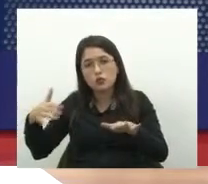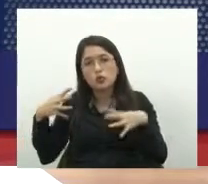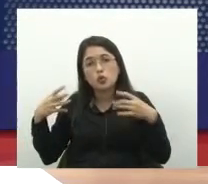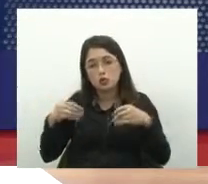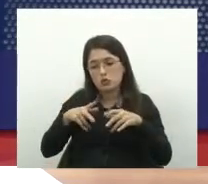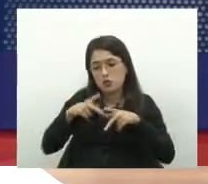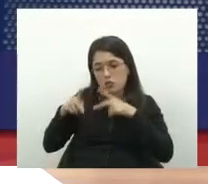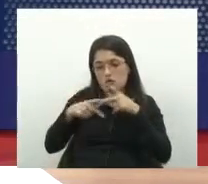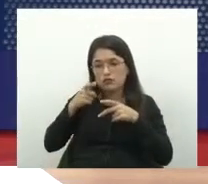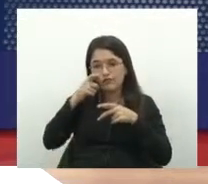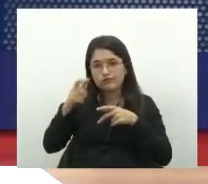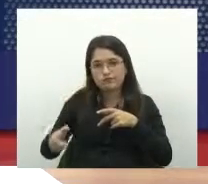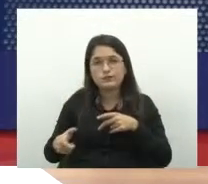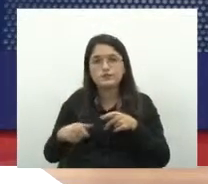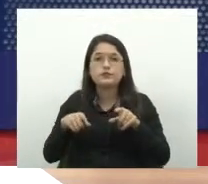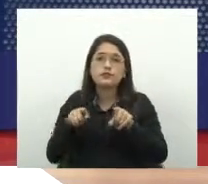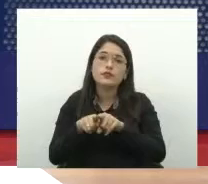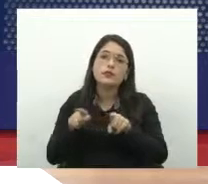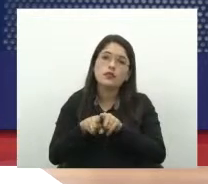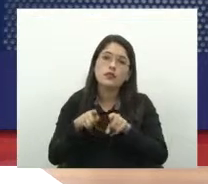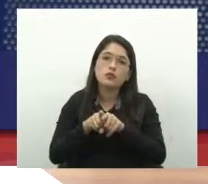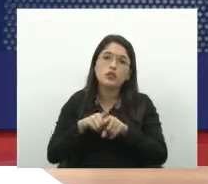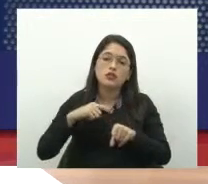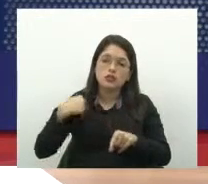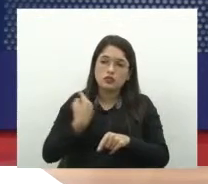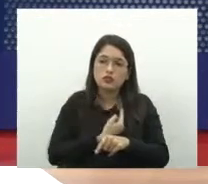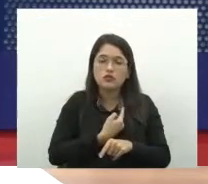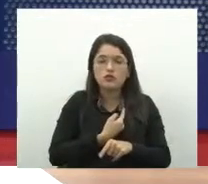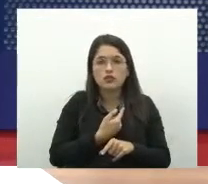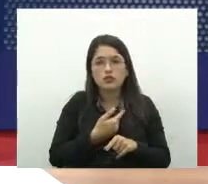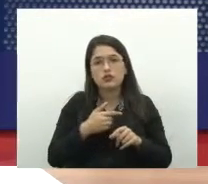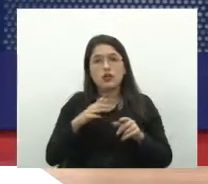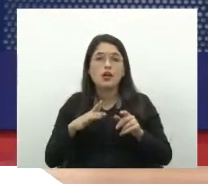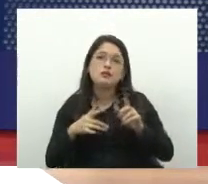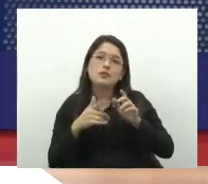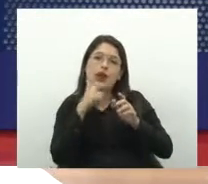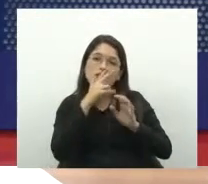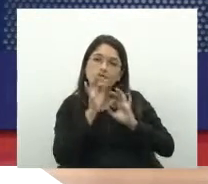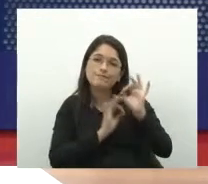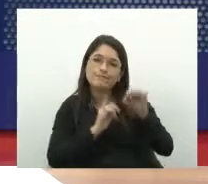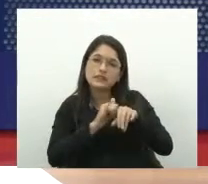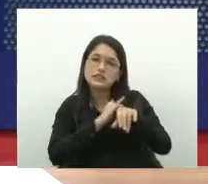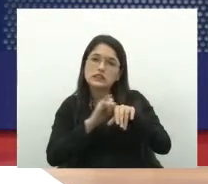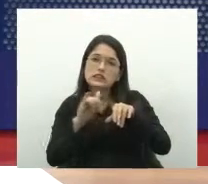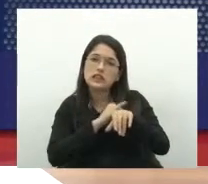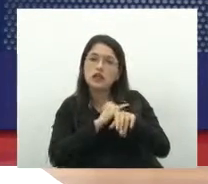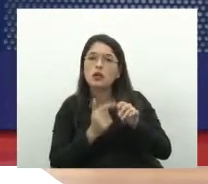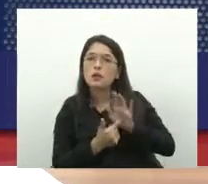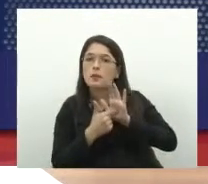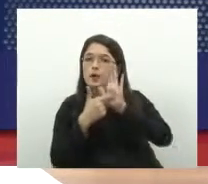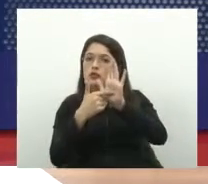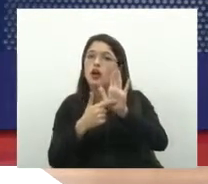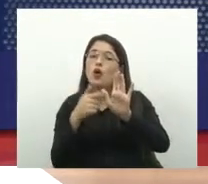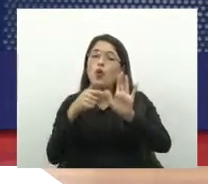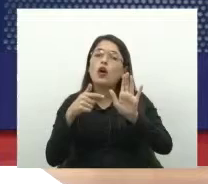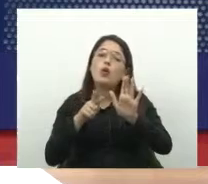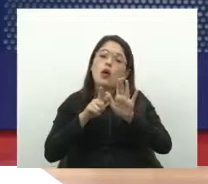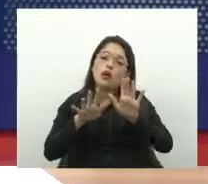visa também construir uma imagem positiva de Guarulhos e de seus cidadãos,